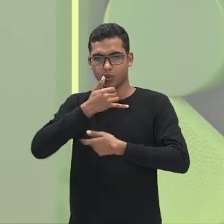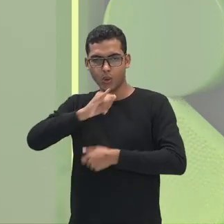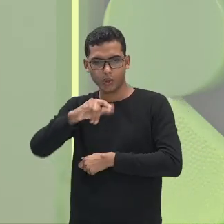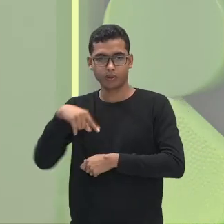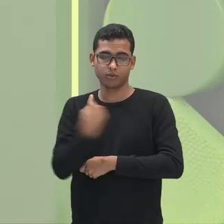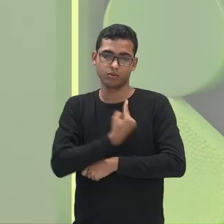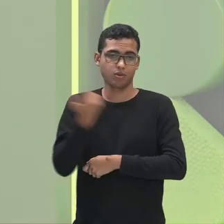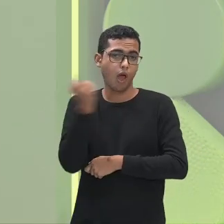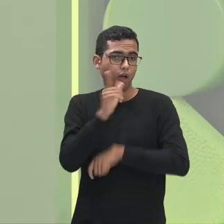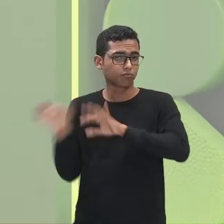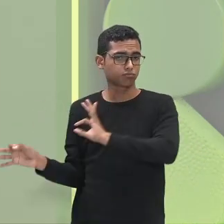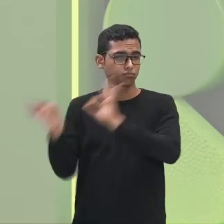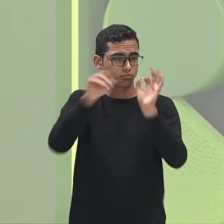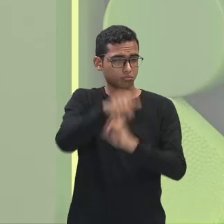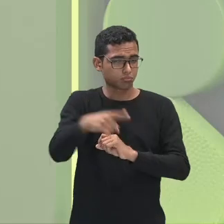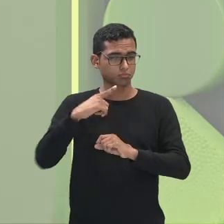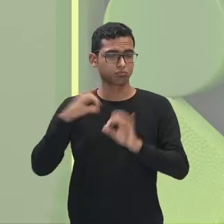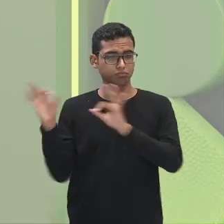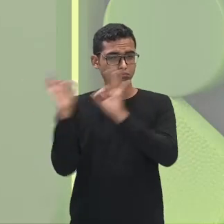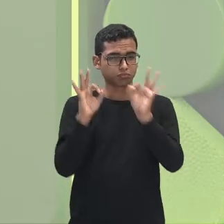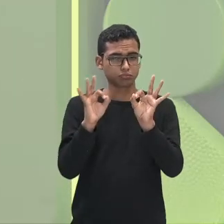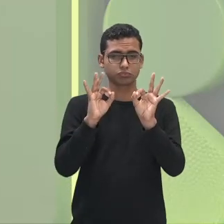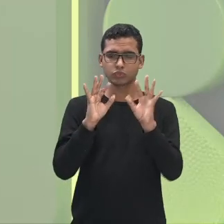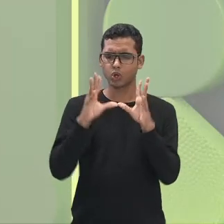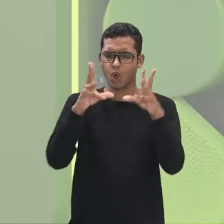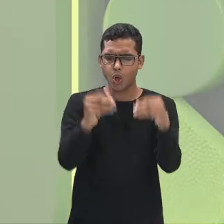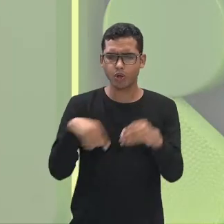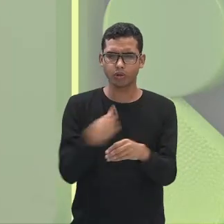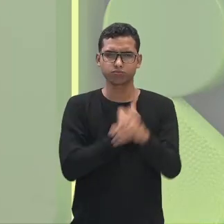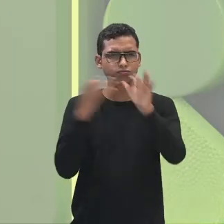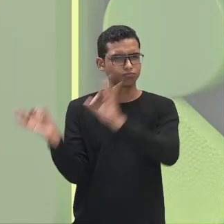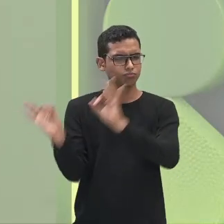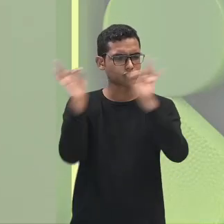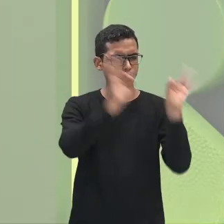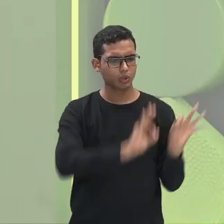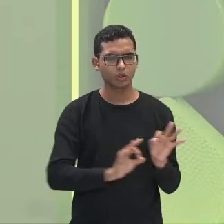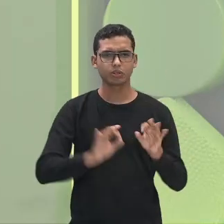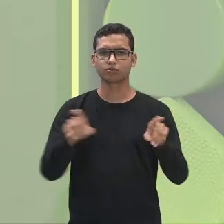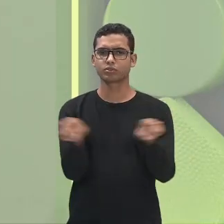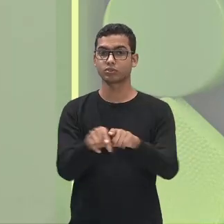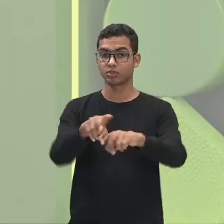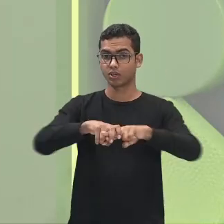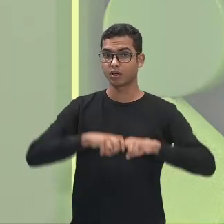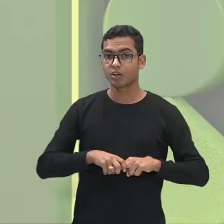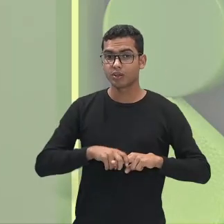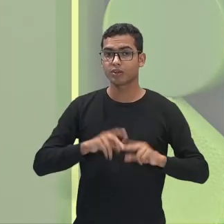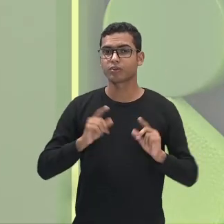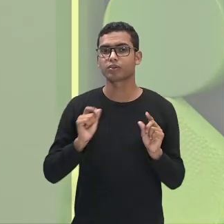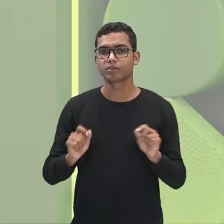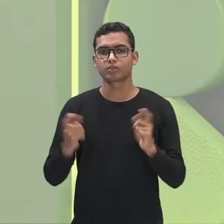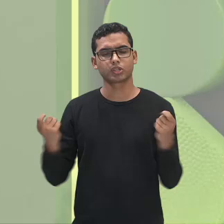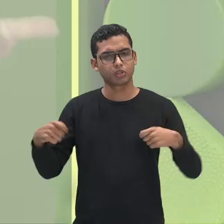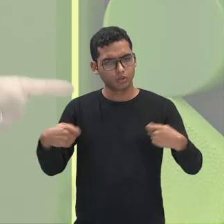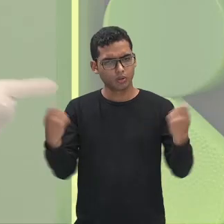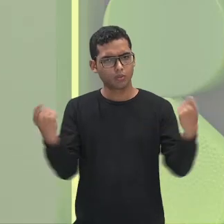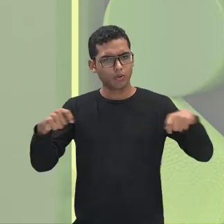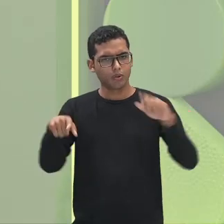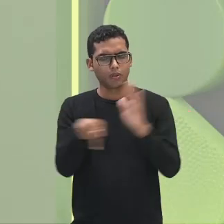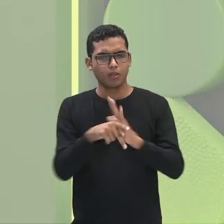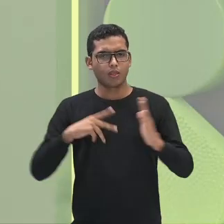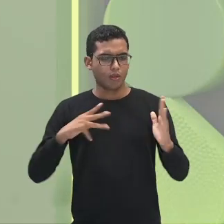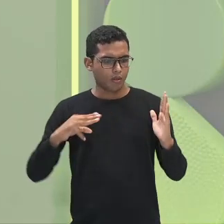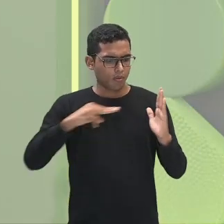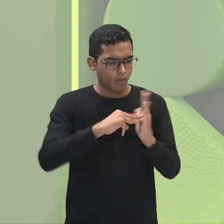vendo, vocês estão vendo, todos nós estamos aqui posso ligar a